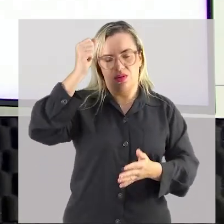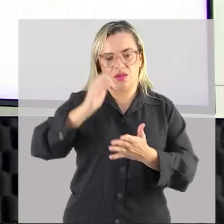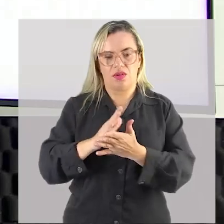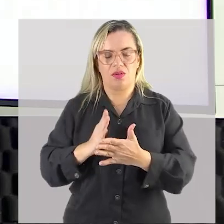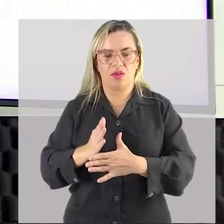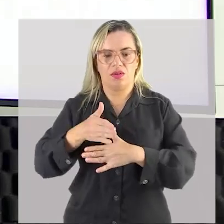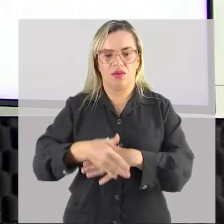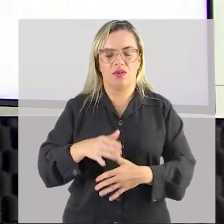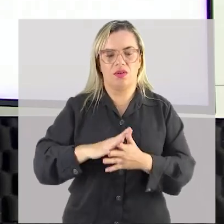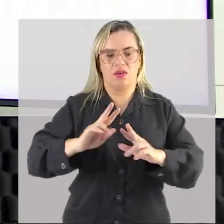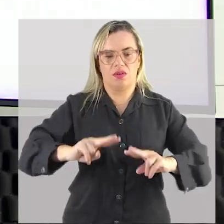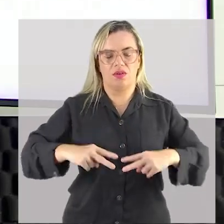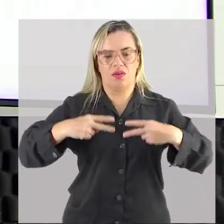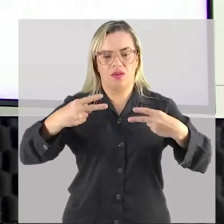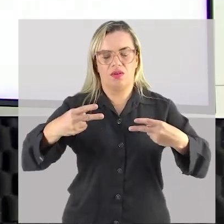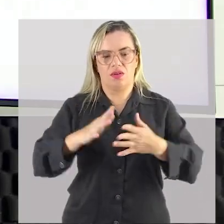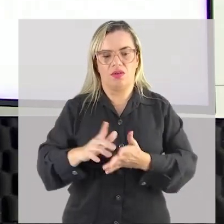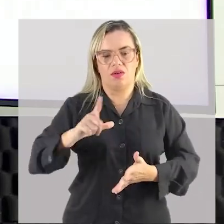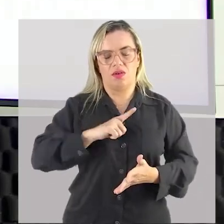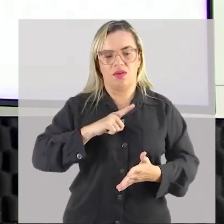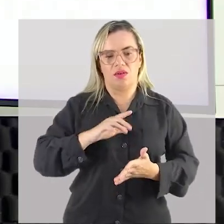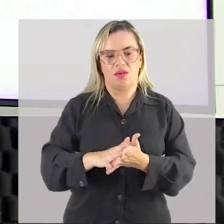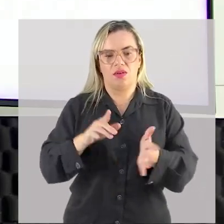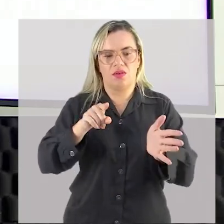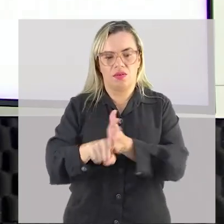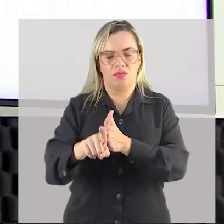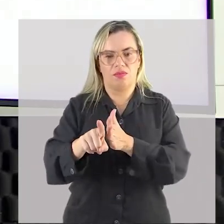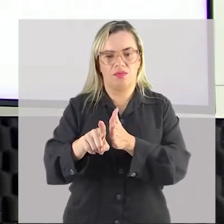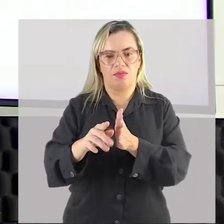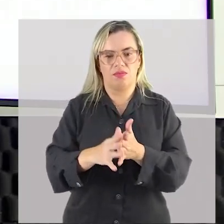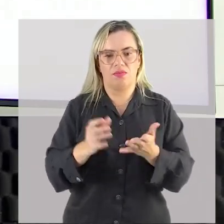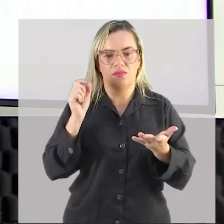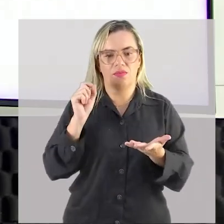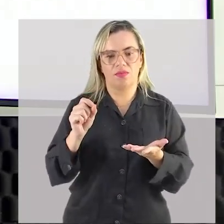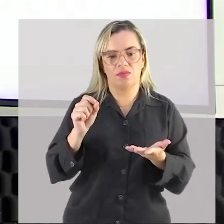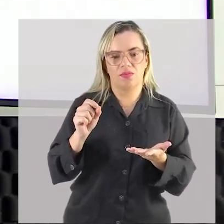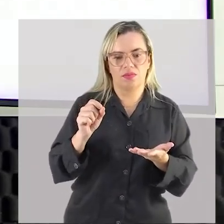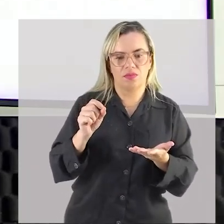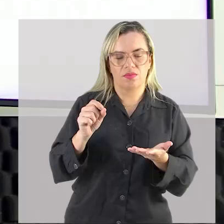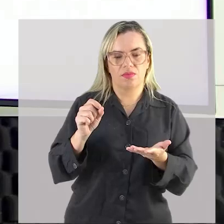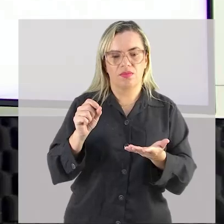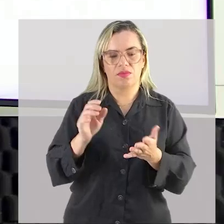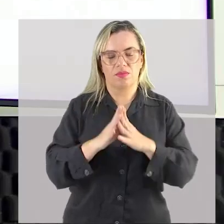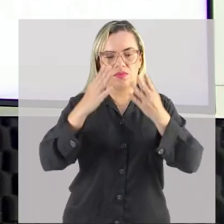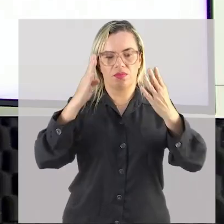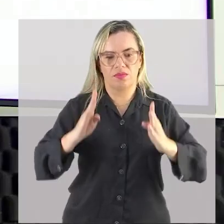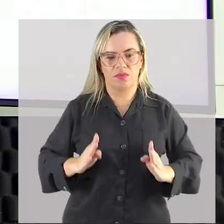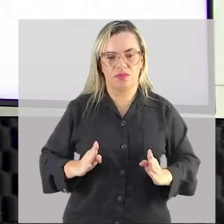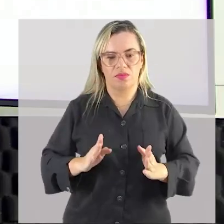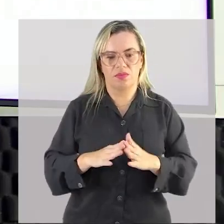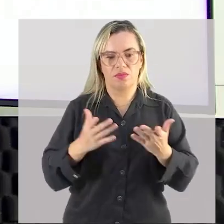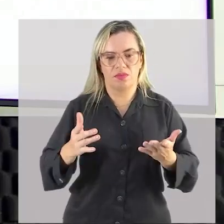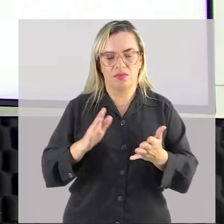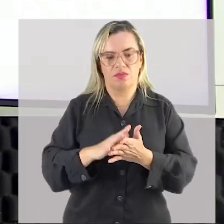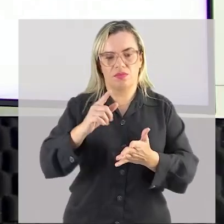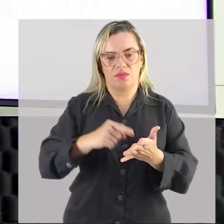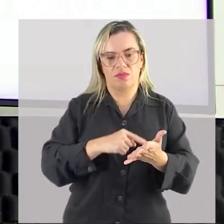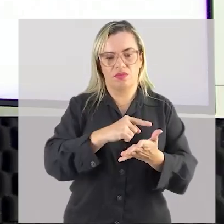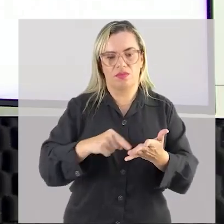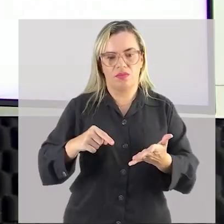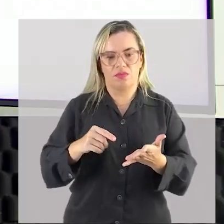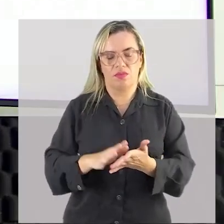acessar o link para ter essas questões e analisar